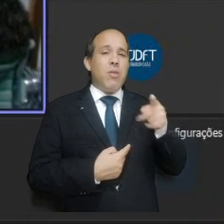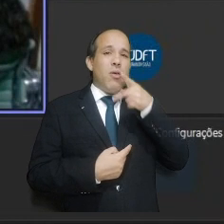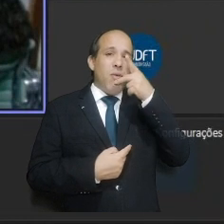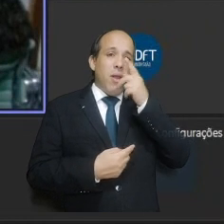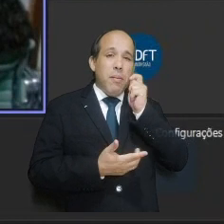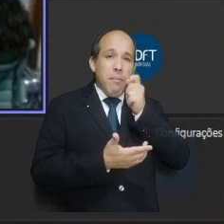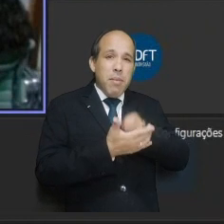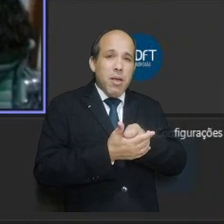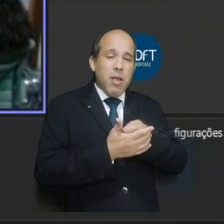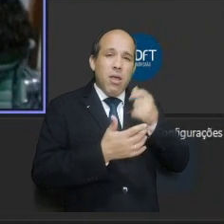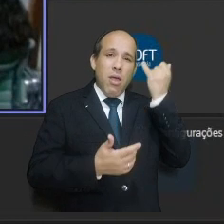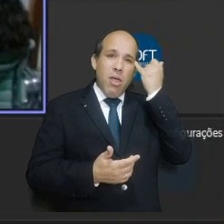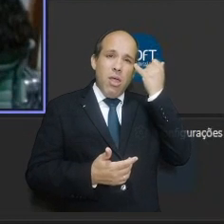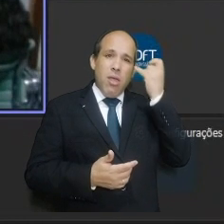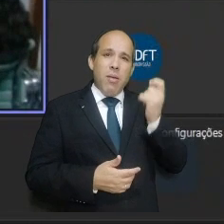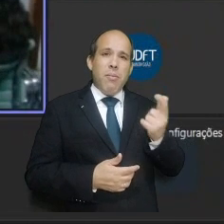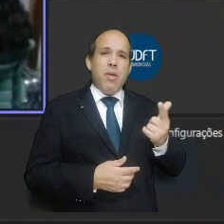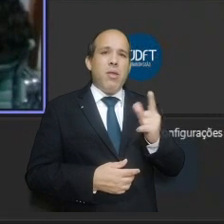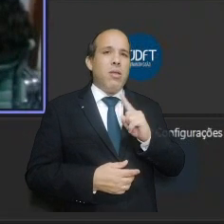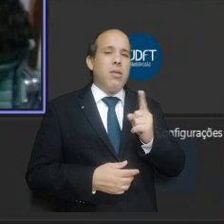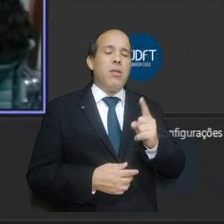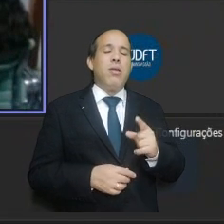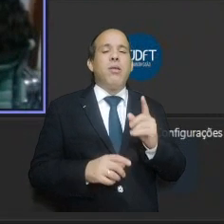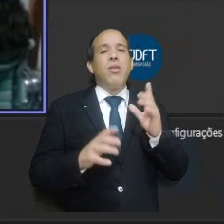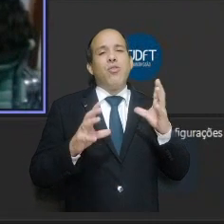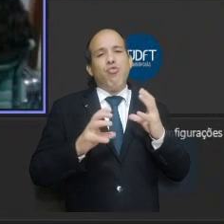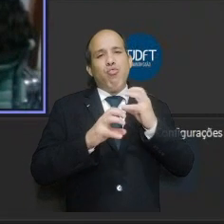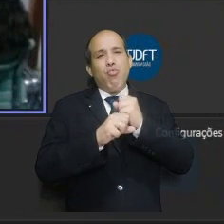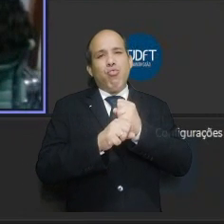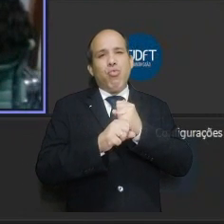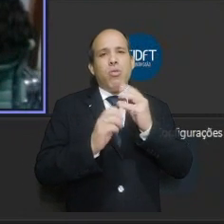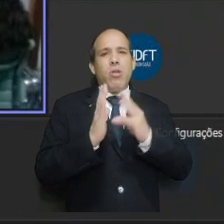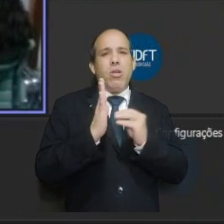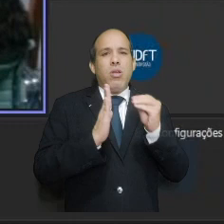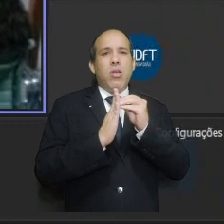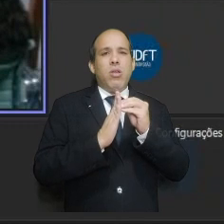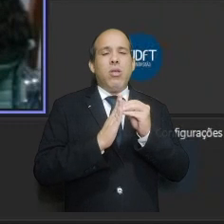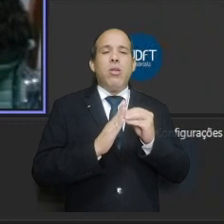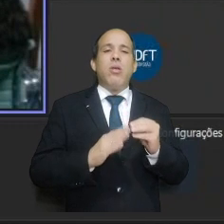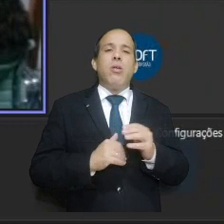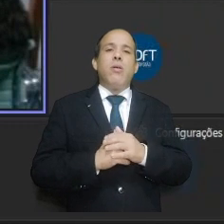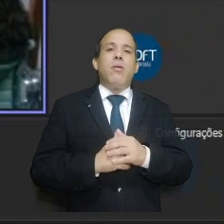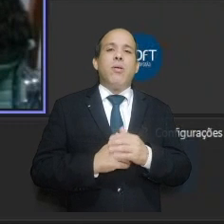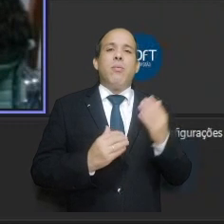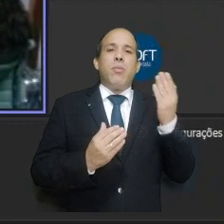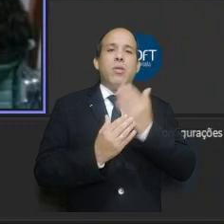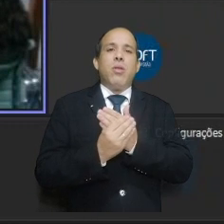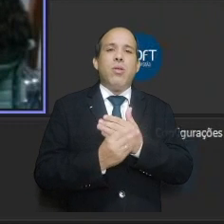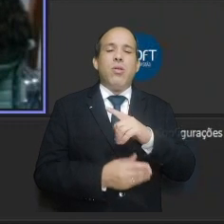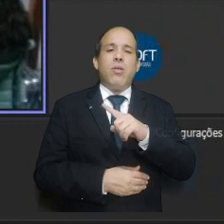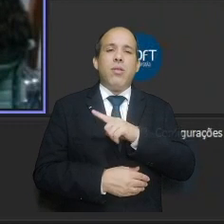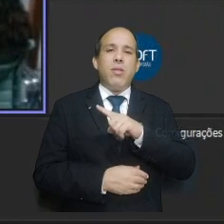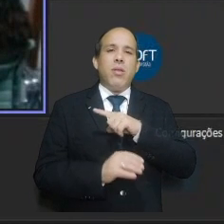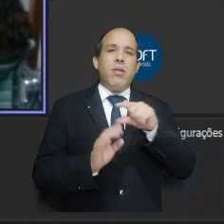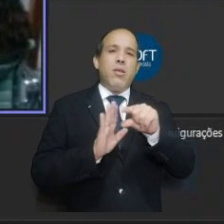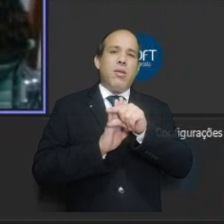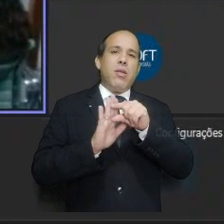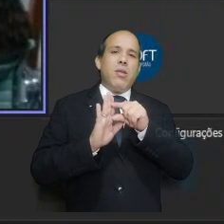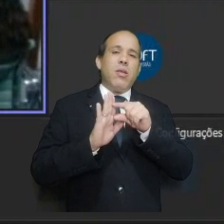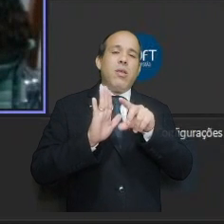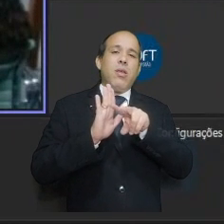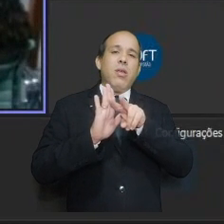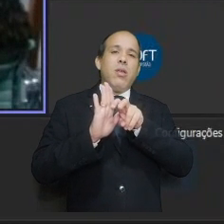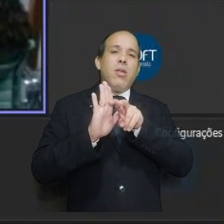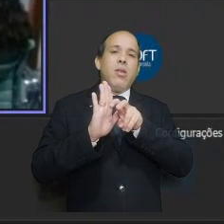não haveria que se falar em pagamento de comissões. Foi juntado aos autos o processo onde